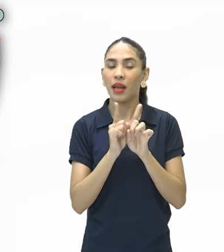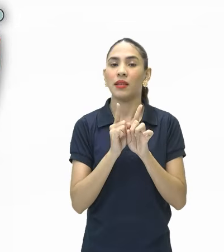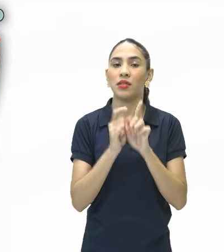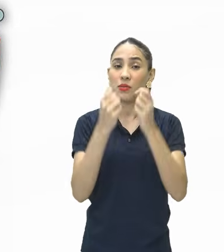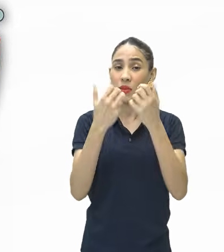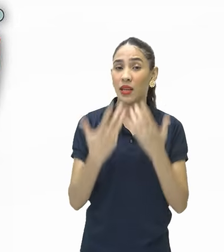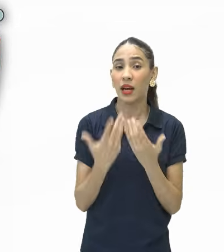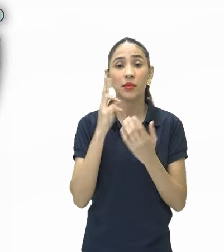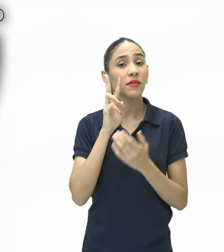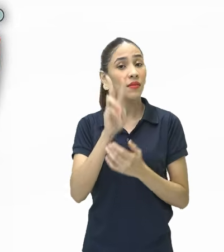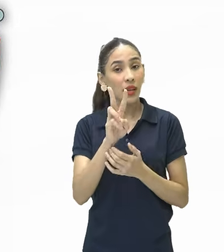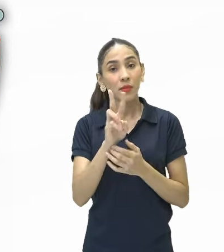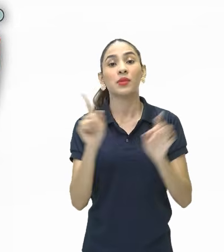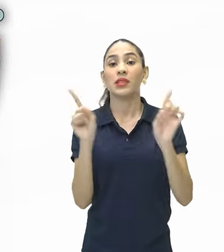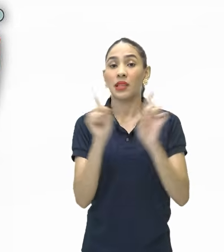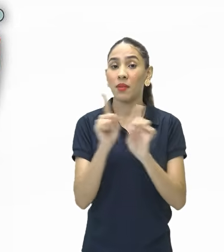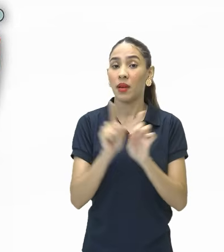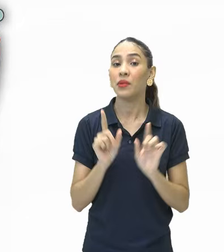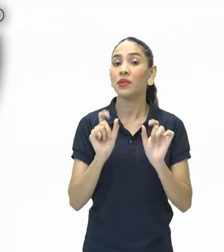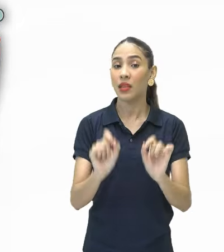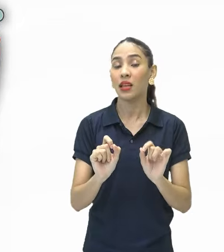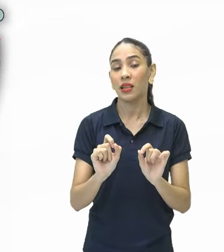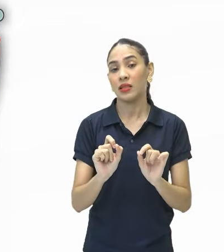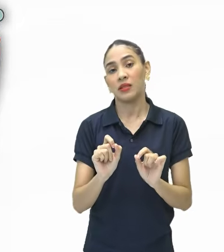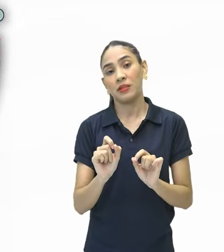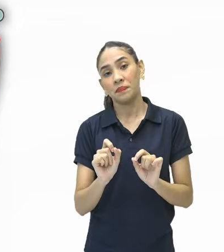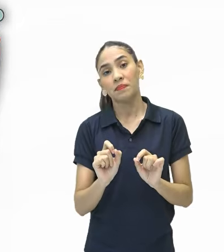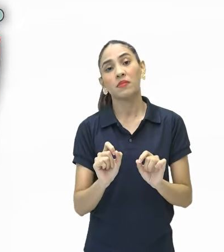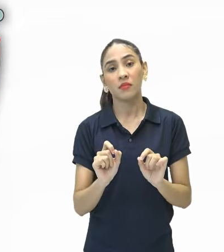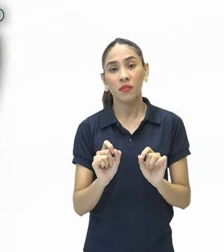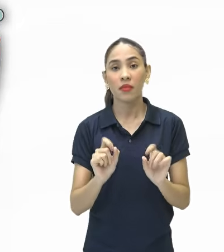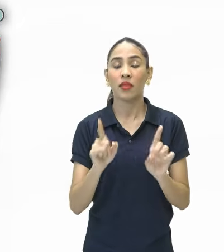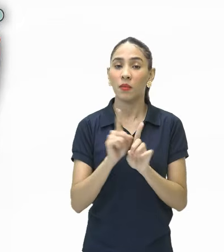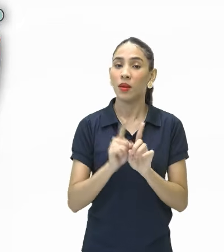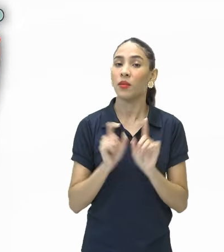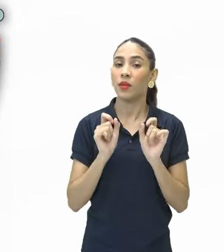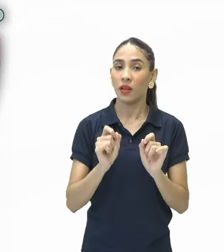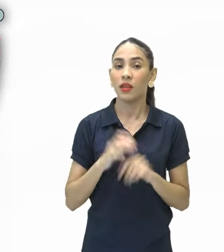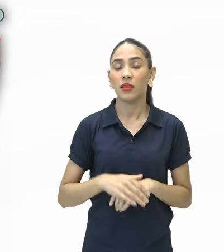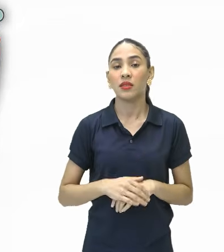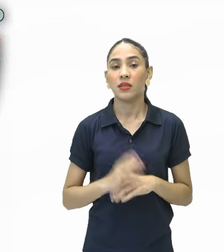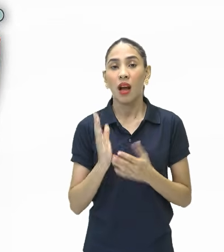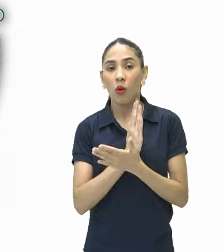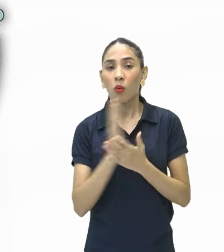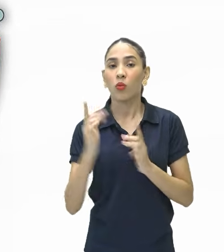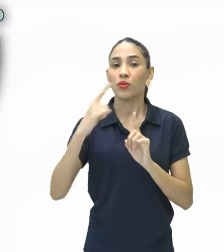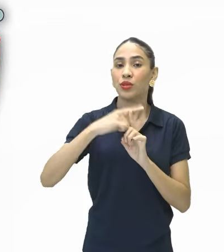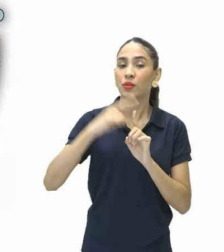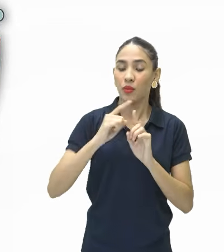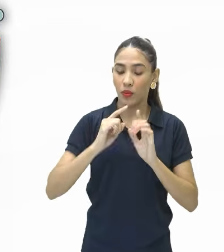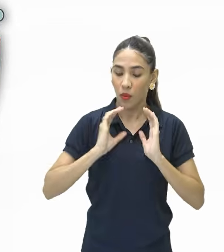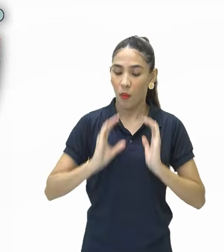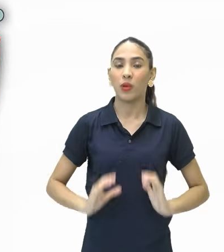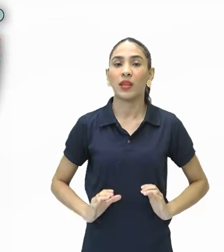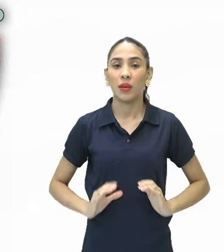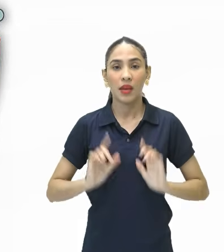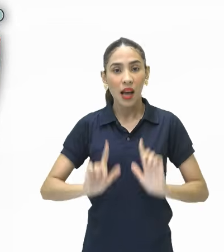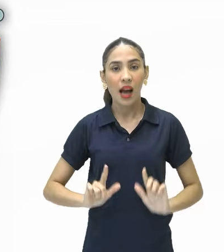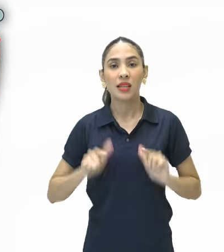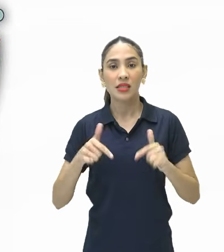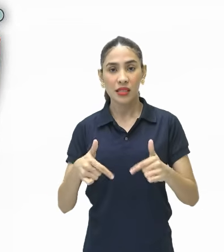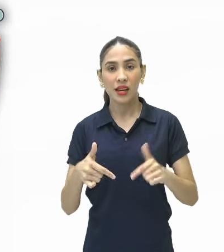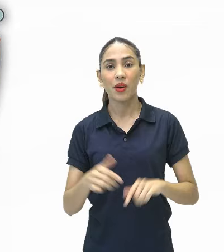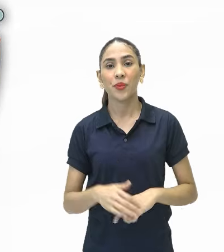apontamos. Também, além de objetos, também com determinado tipo de comportamento, de